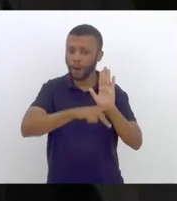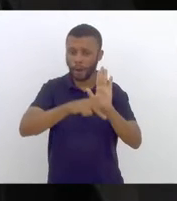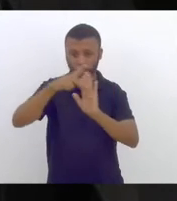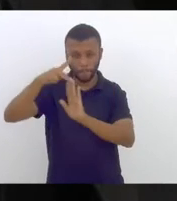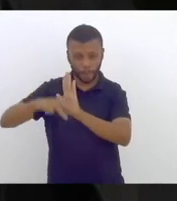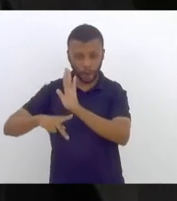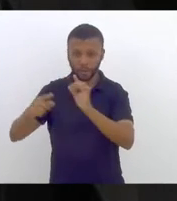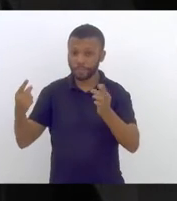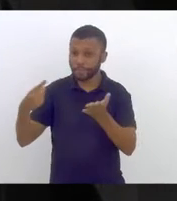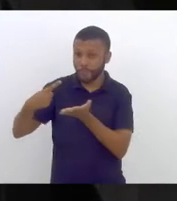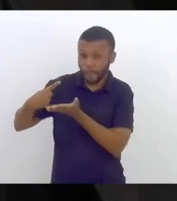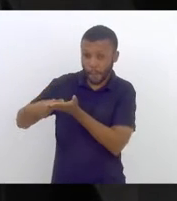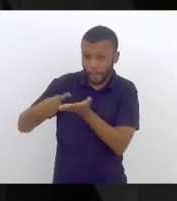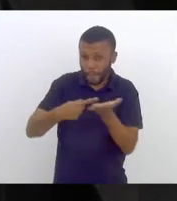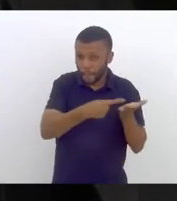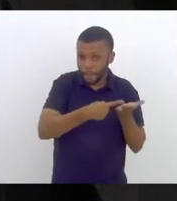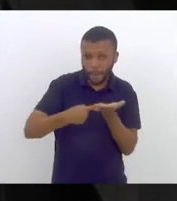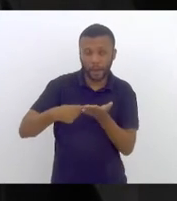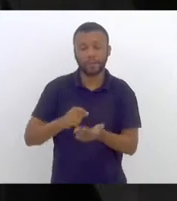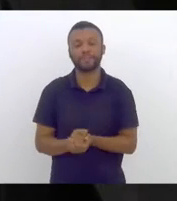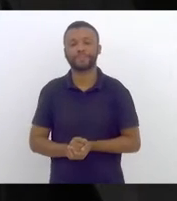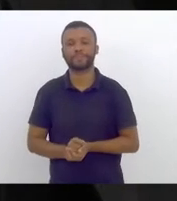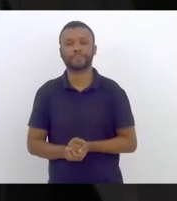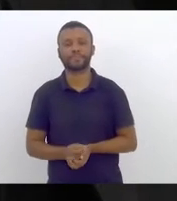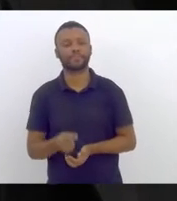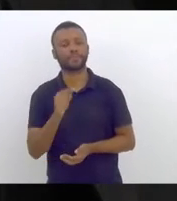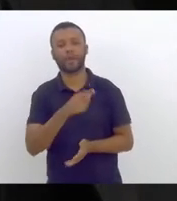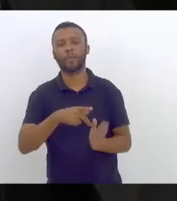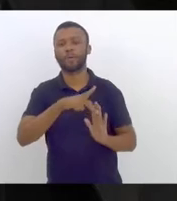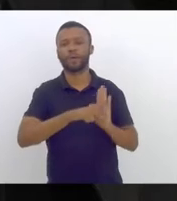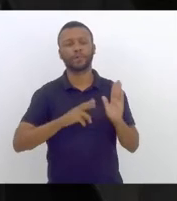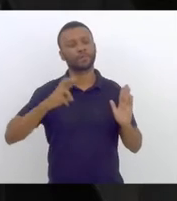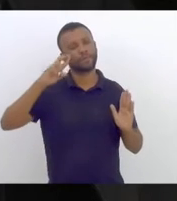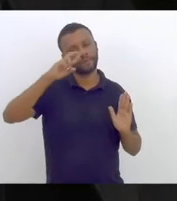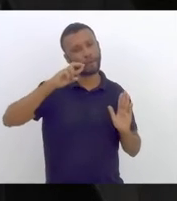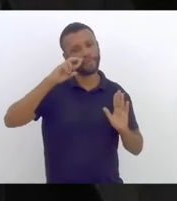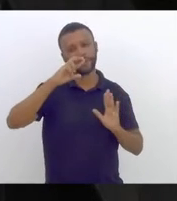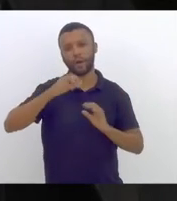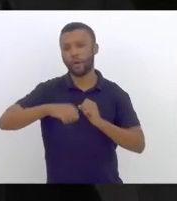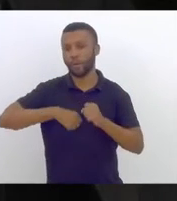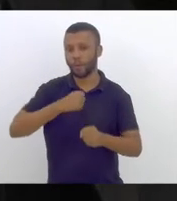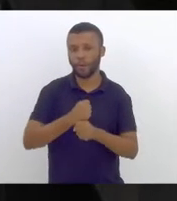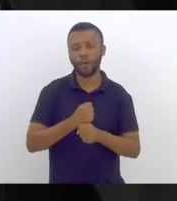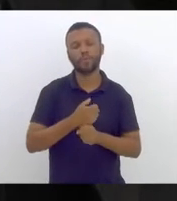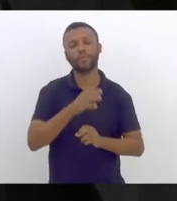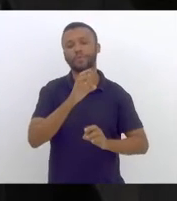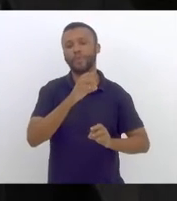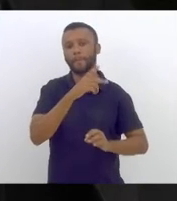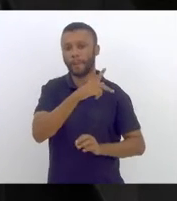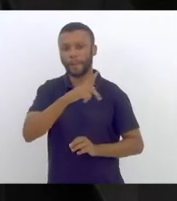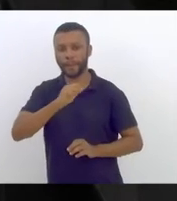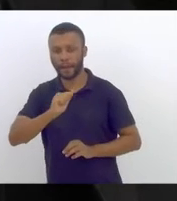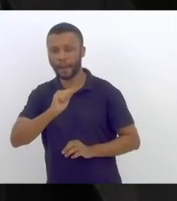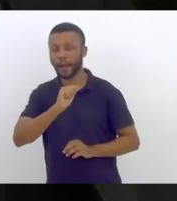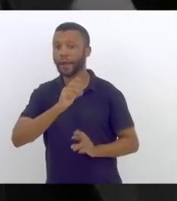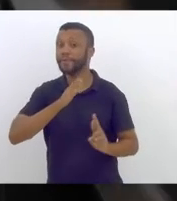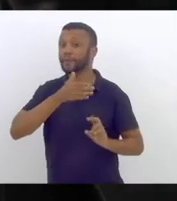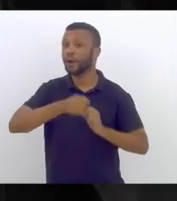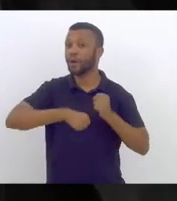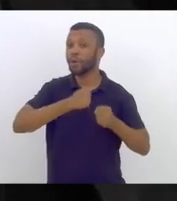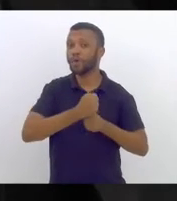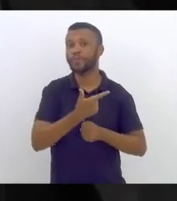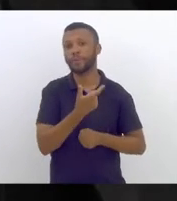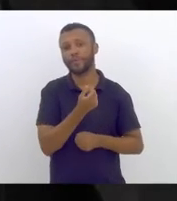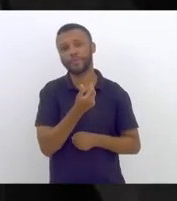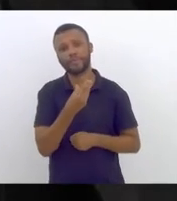mensagens combinadas, o projeto de revisão anual do plano plurianual para o ano 2023, que é o último